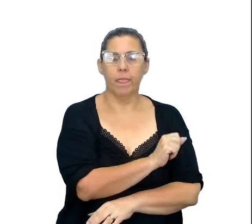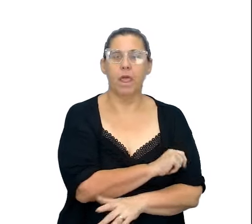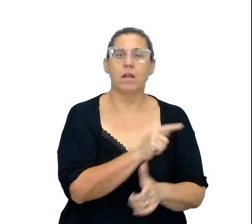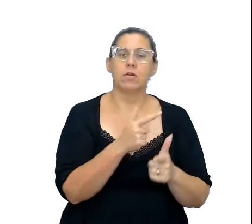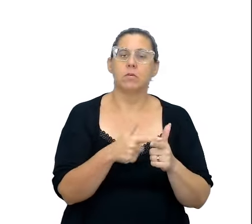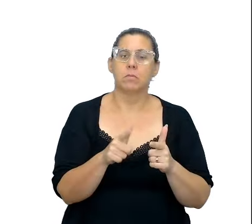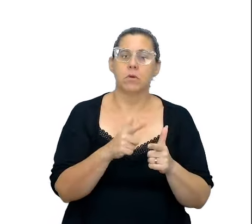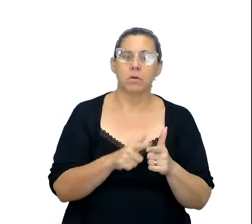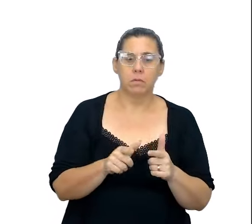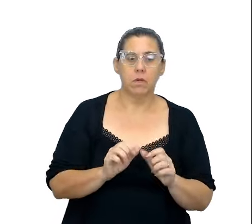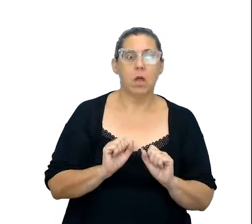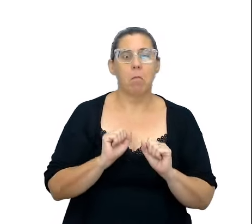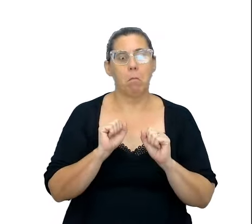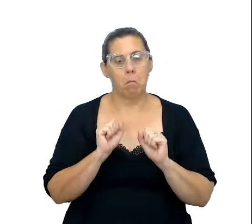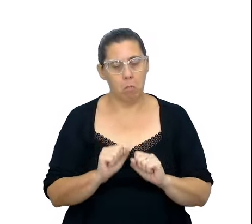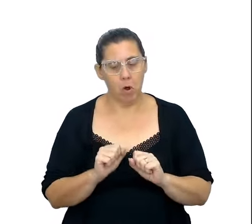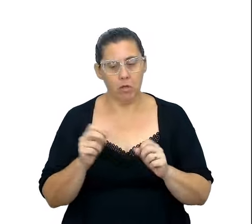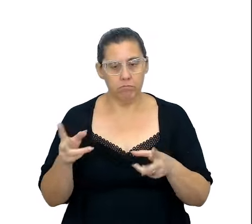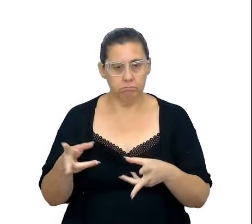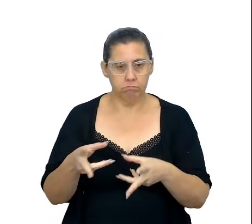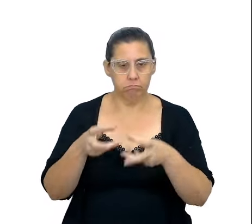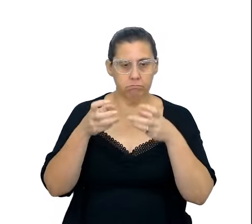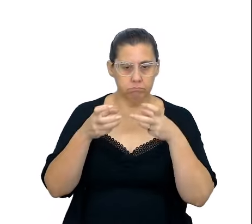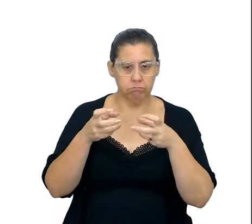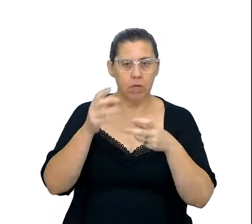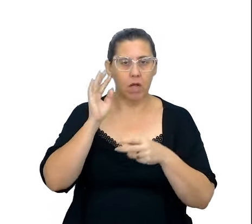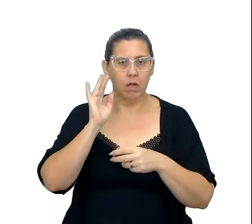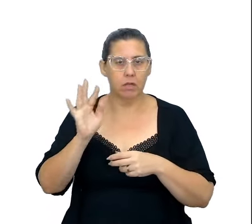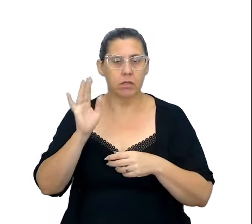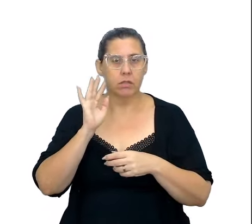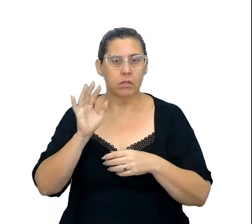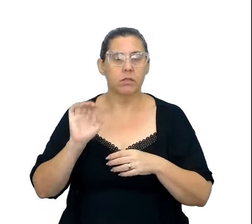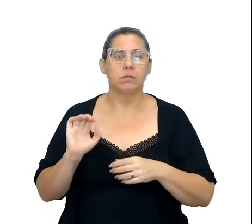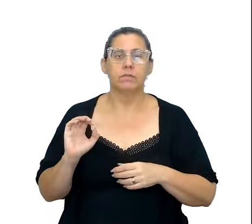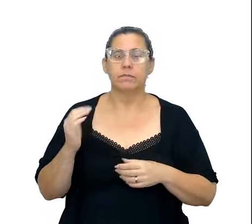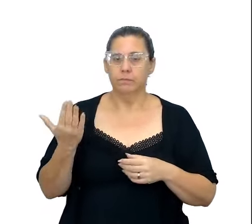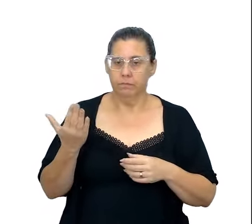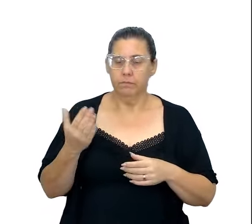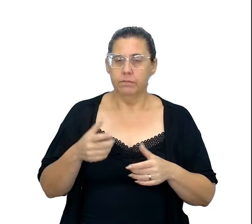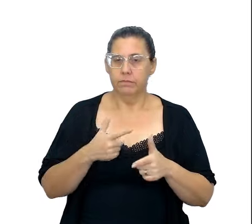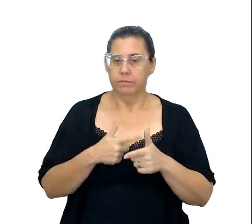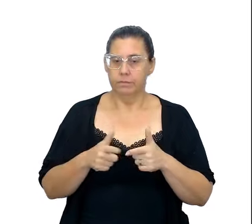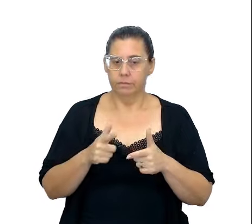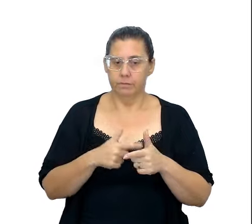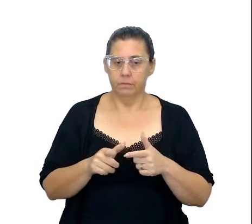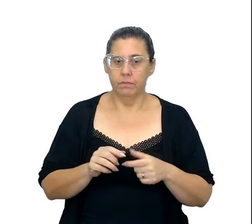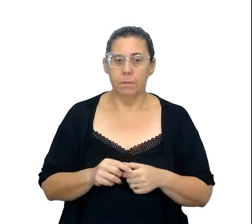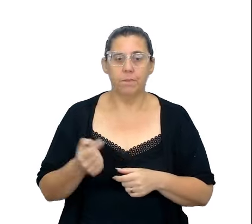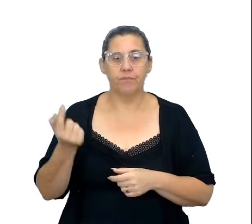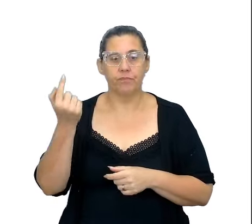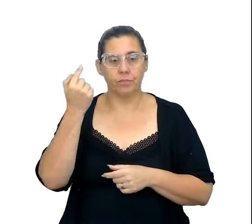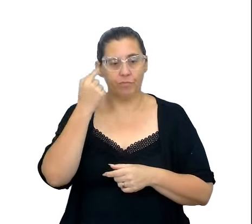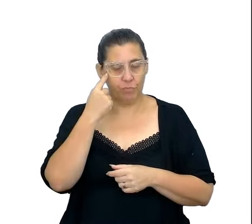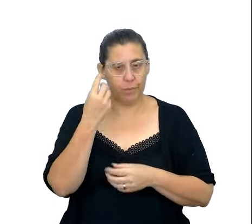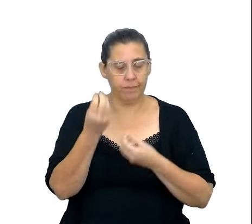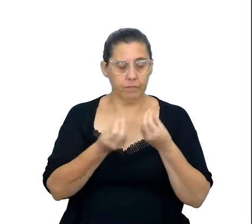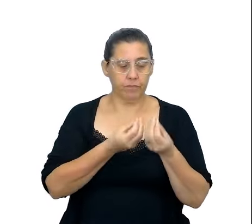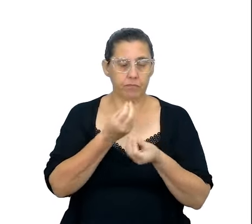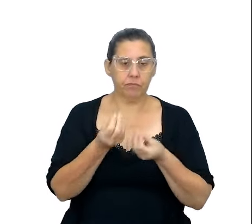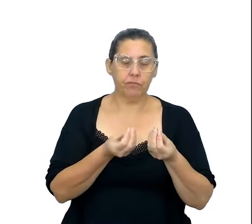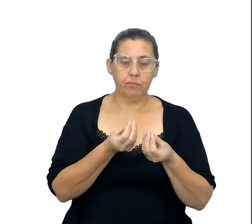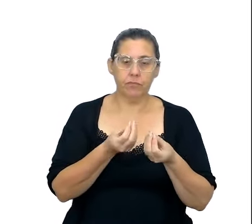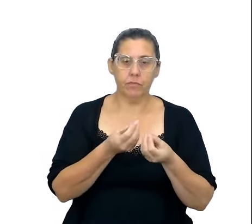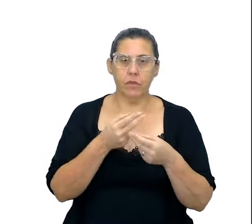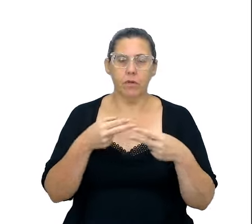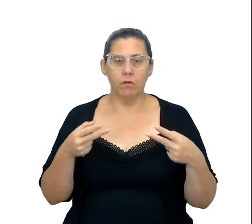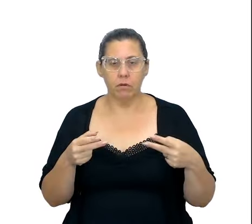problema, para que ele possa visualizar soluções para essa questão desse problema, tá? Pensando, então, em como as pessoas